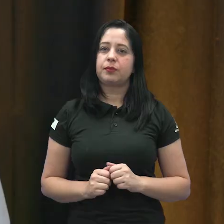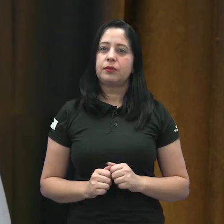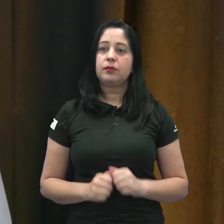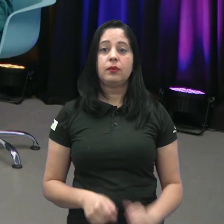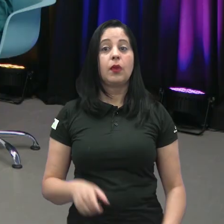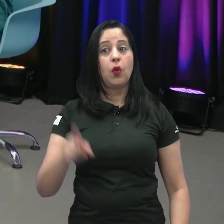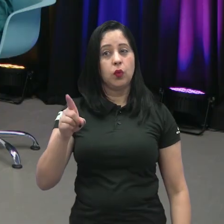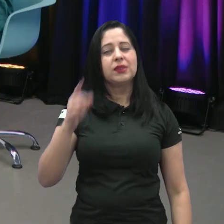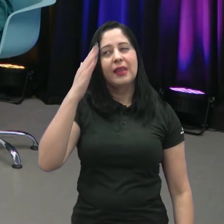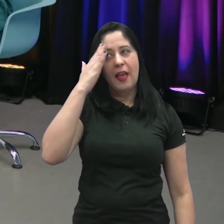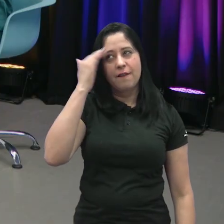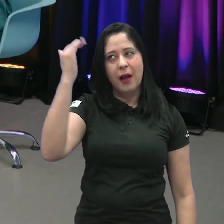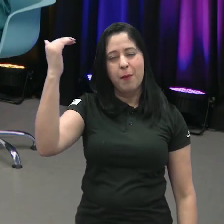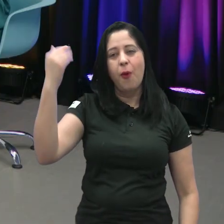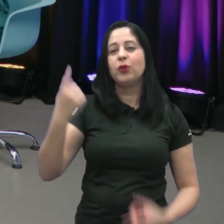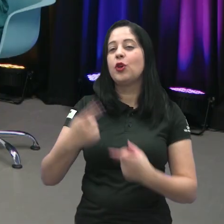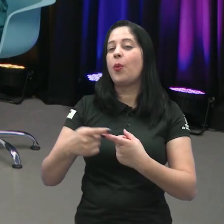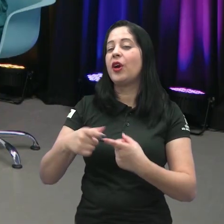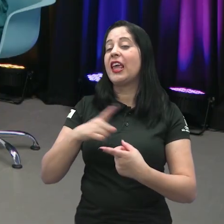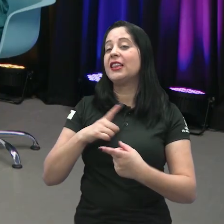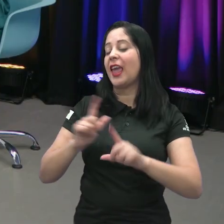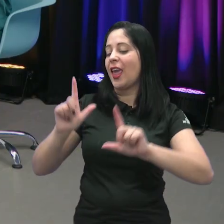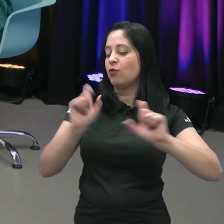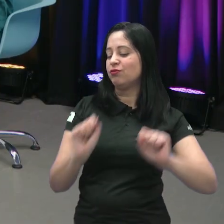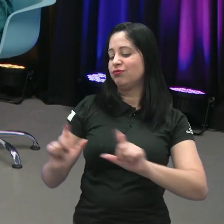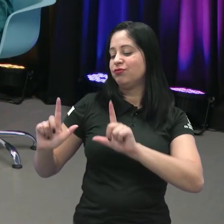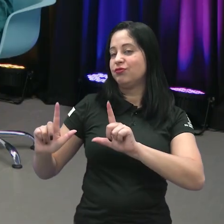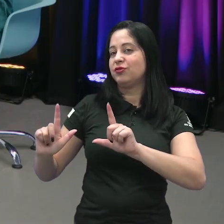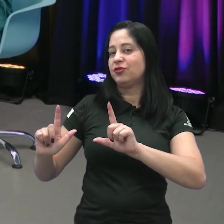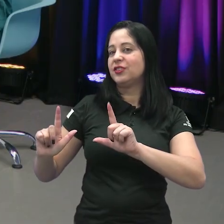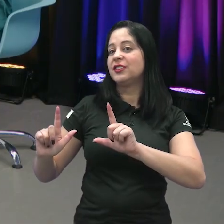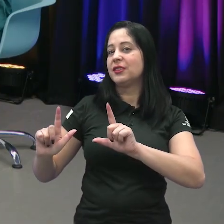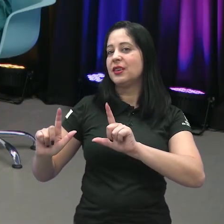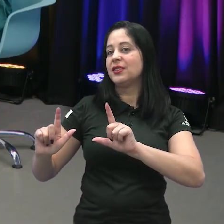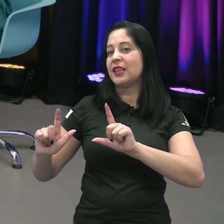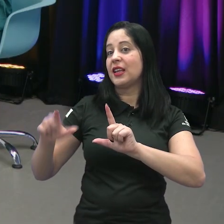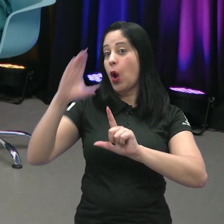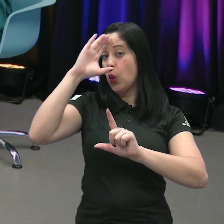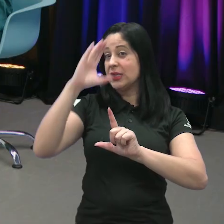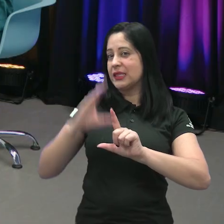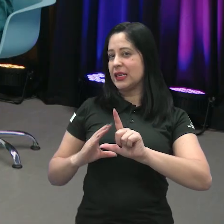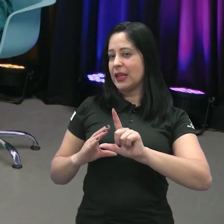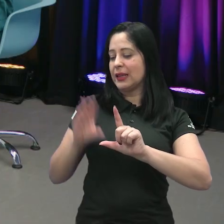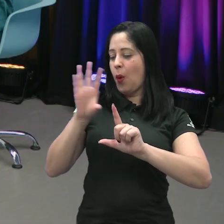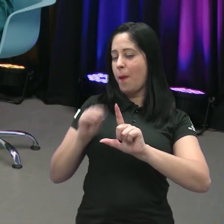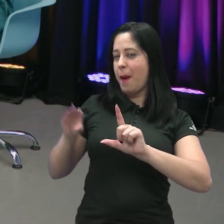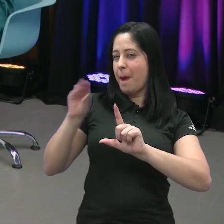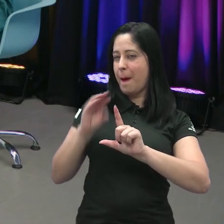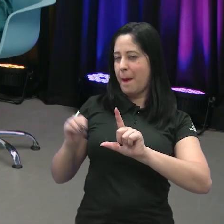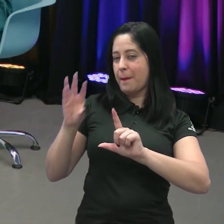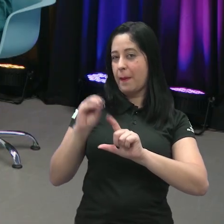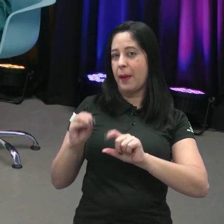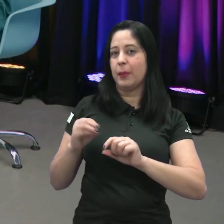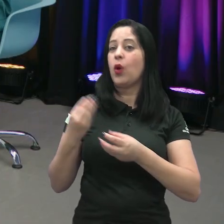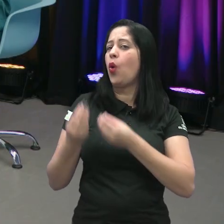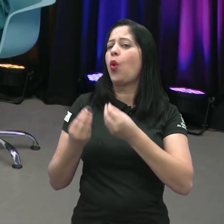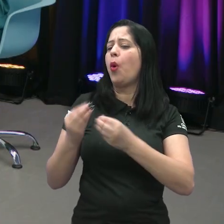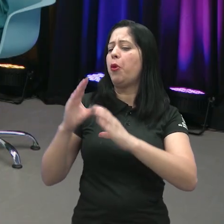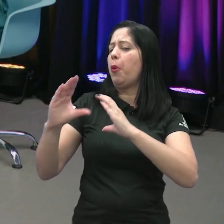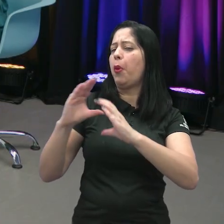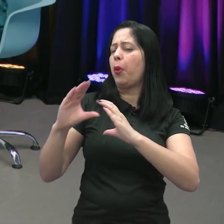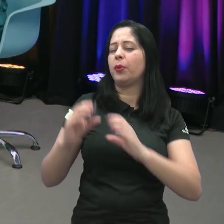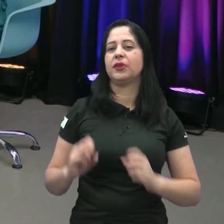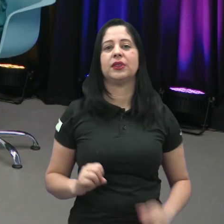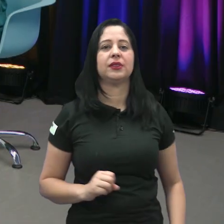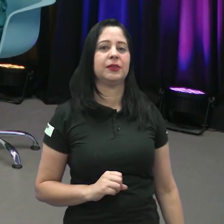população. Você é muito conhecido pelo Fala Cidadão. Eu queria saber como surgiu essa ideia e como que funciona esse canal direto com